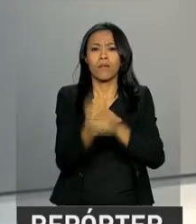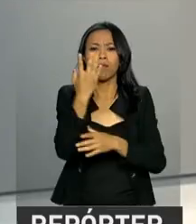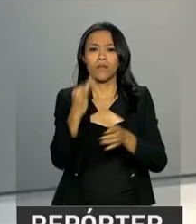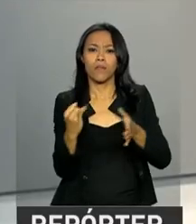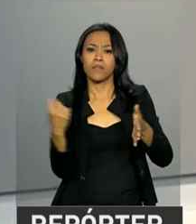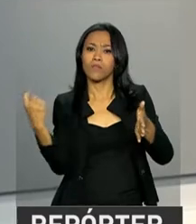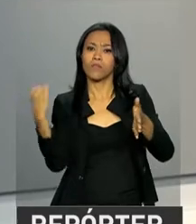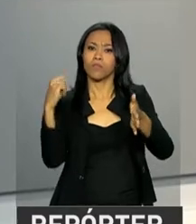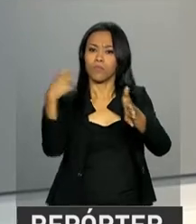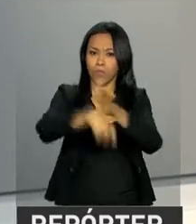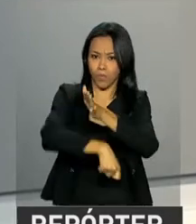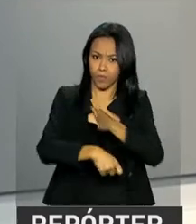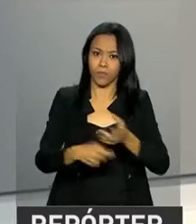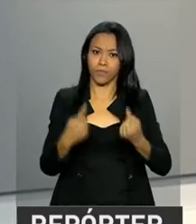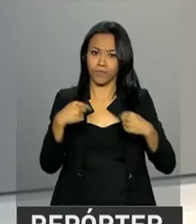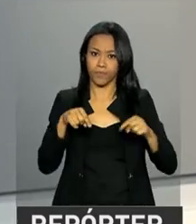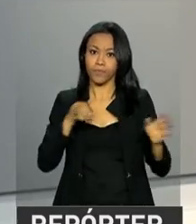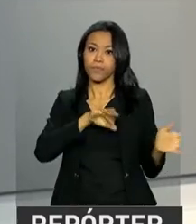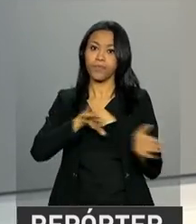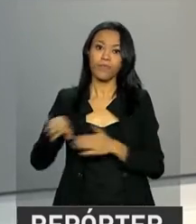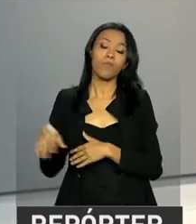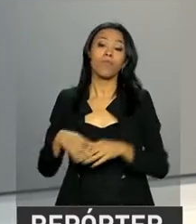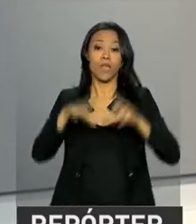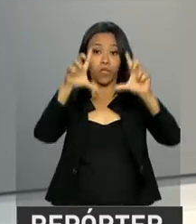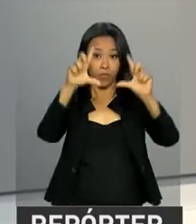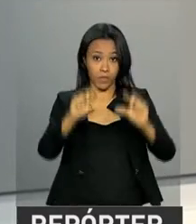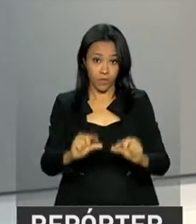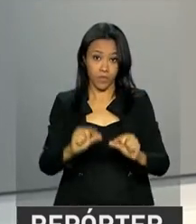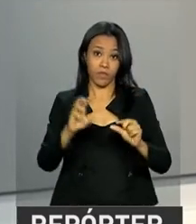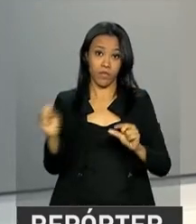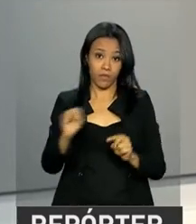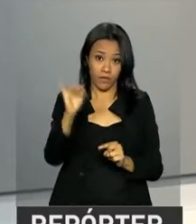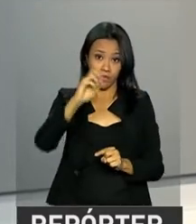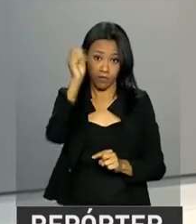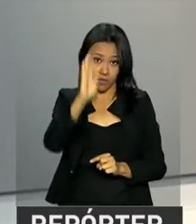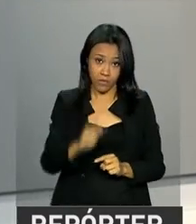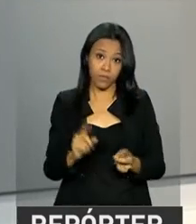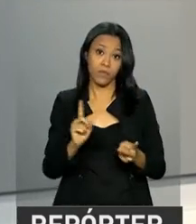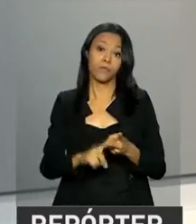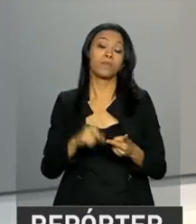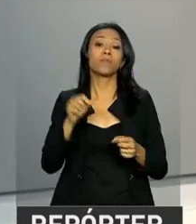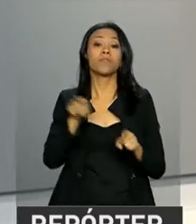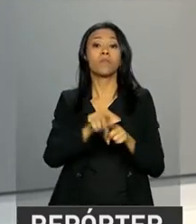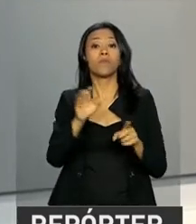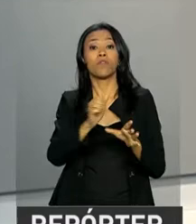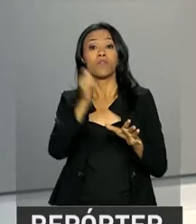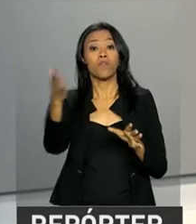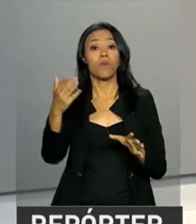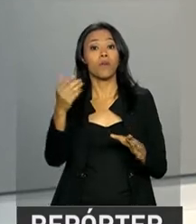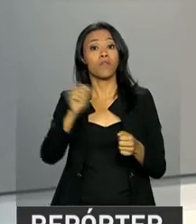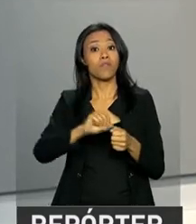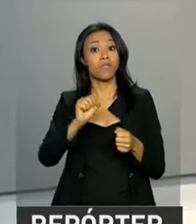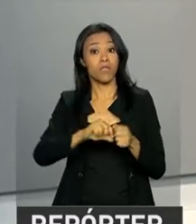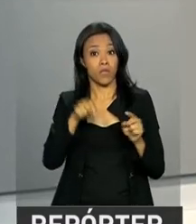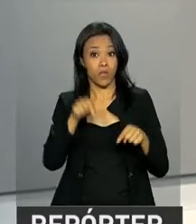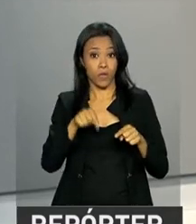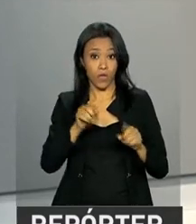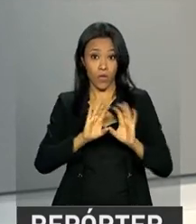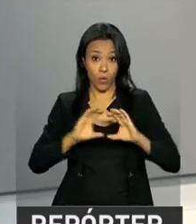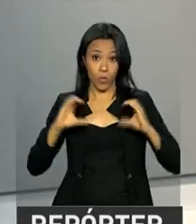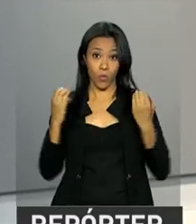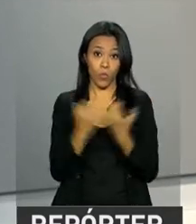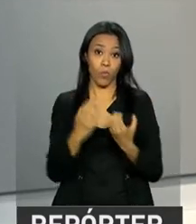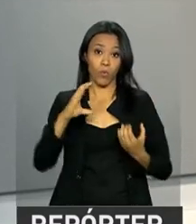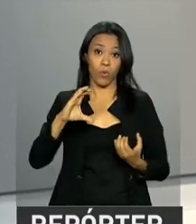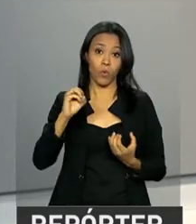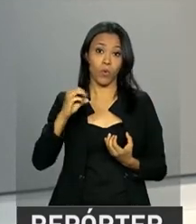nacional. A queda nas taxas de inflação no Brasil e o cenário externo favorável fizeram com que o Comitê de Política Monetária do